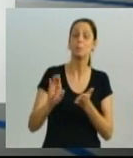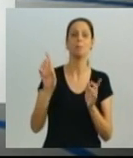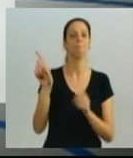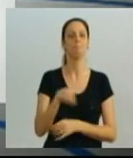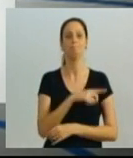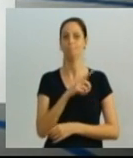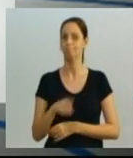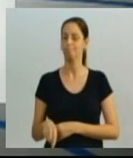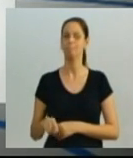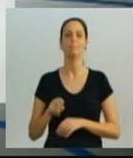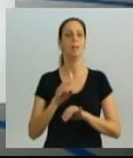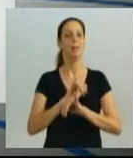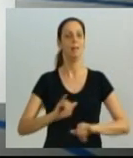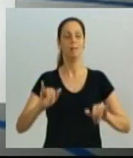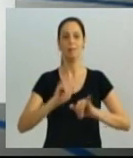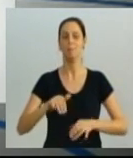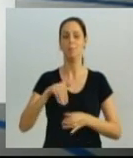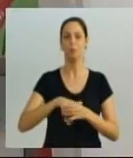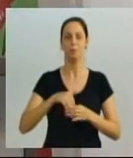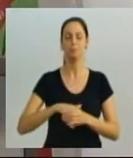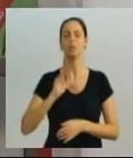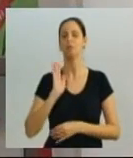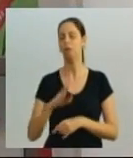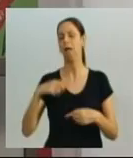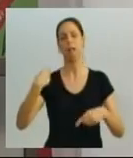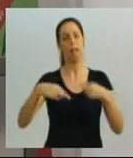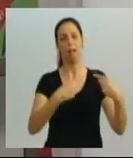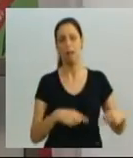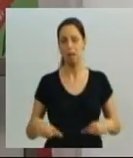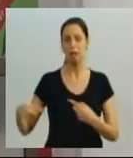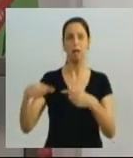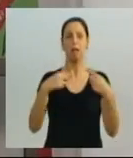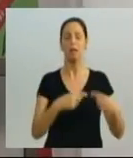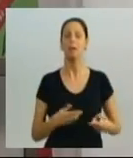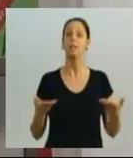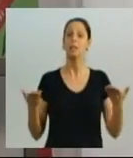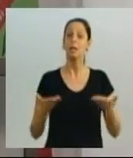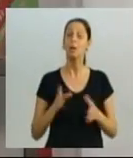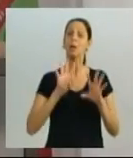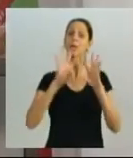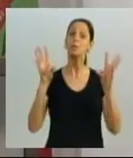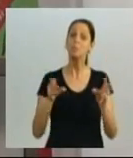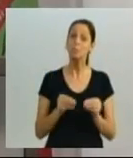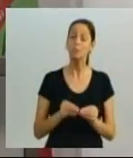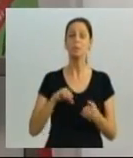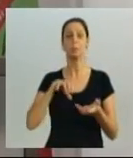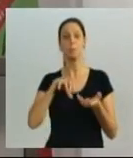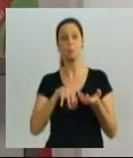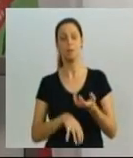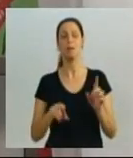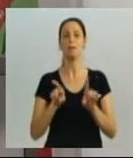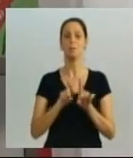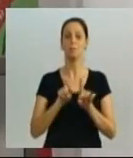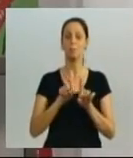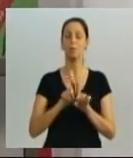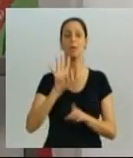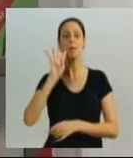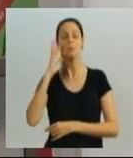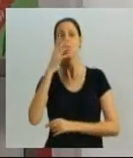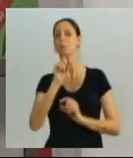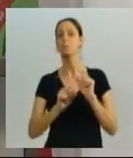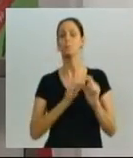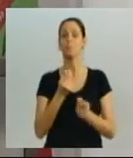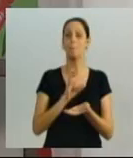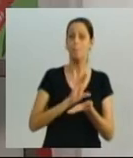campanhas. Essa discussão rodou, né, Ademar? E, no final das contas, tanto o Congresso quanto... acabaram resolvendo que o